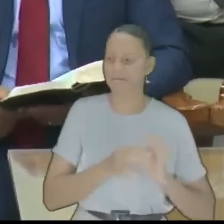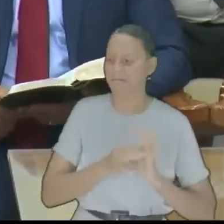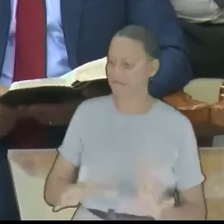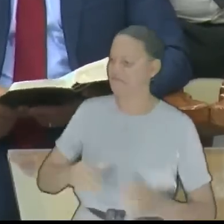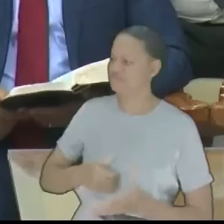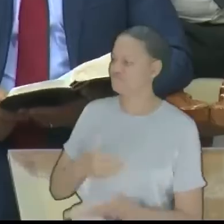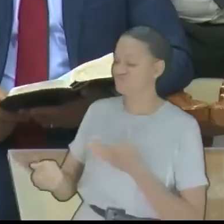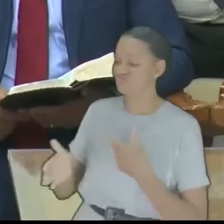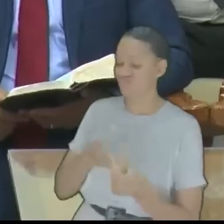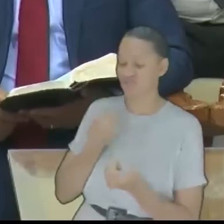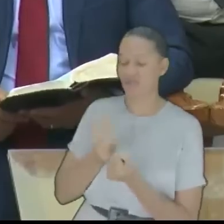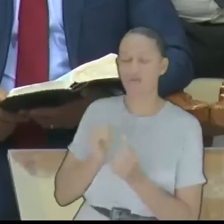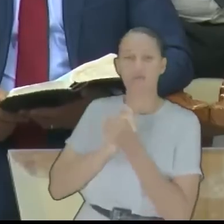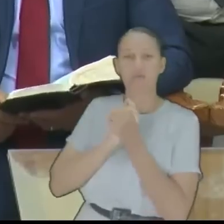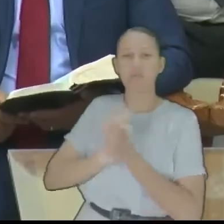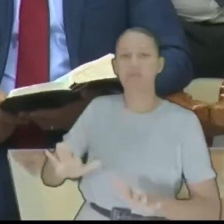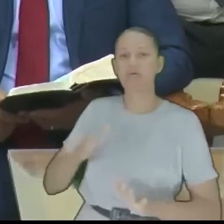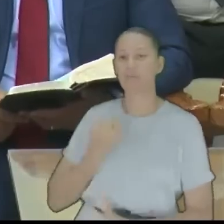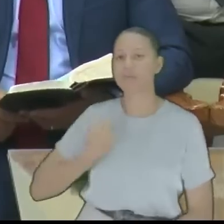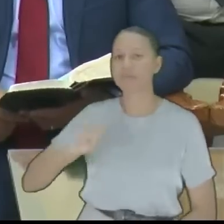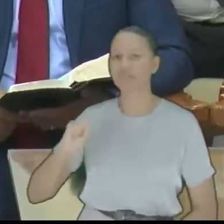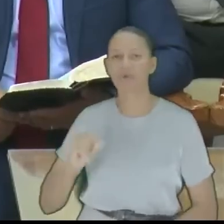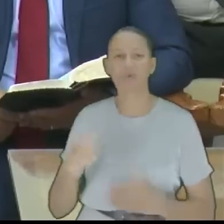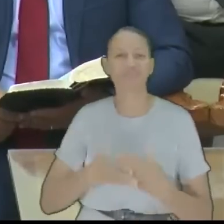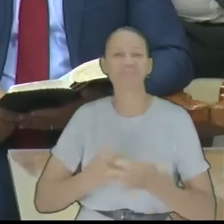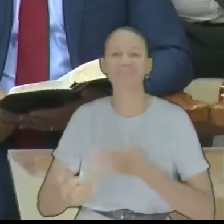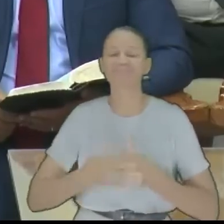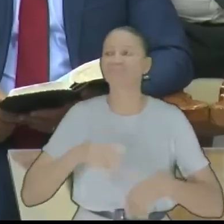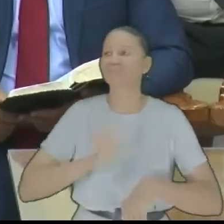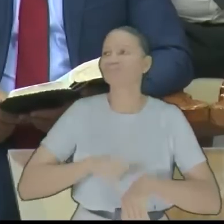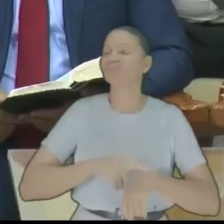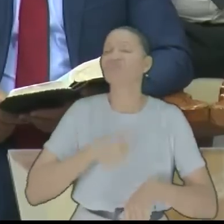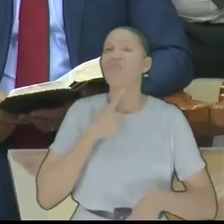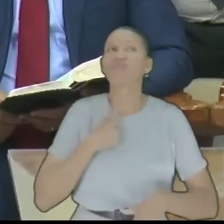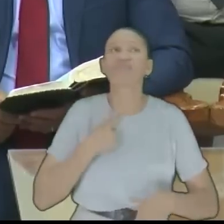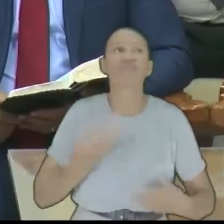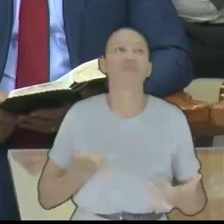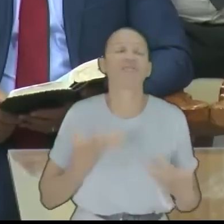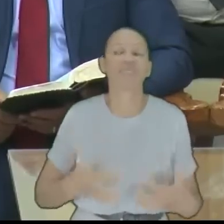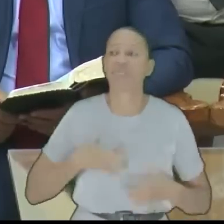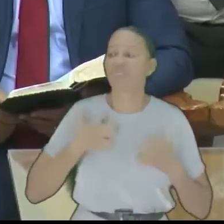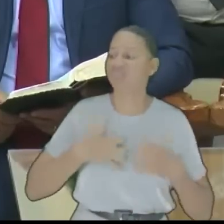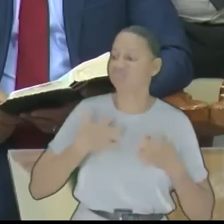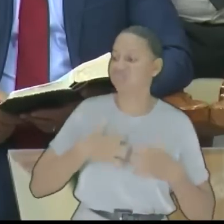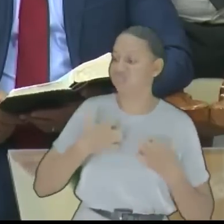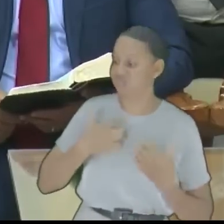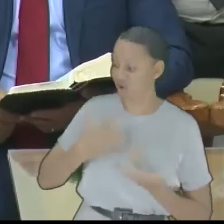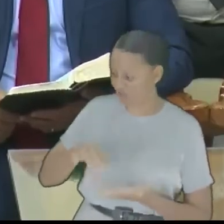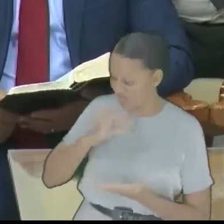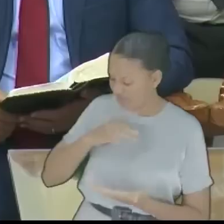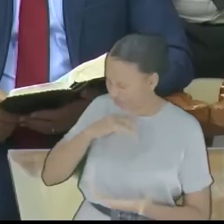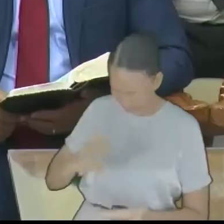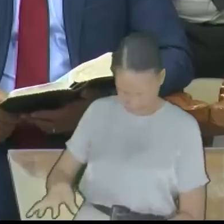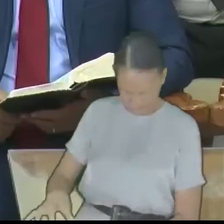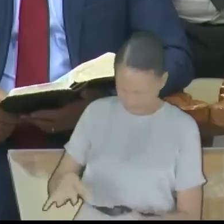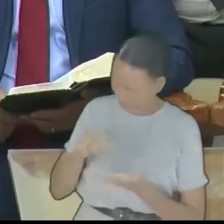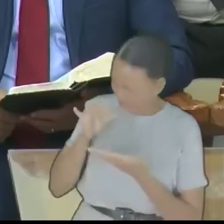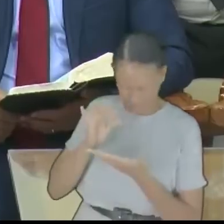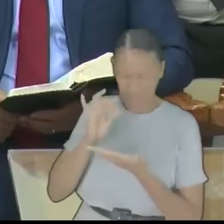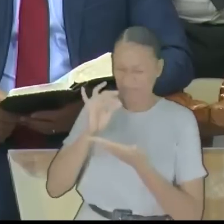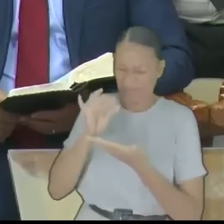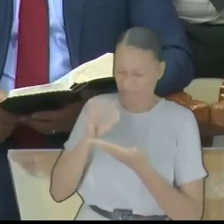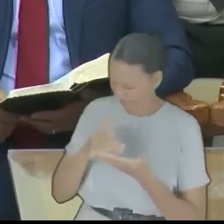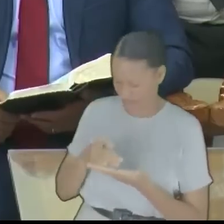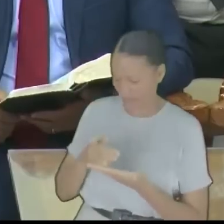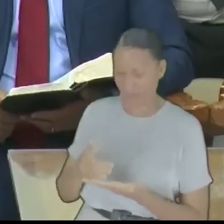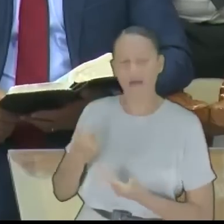mulher a qualquer momento, ele podia abandoná-la, se ele se aborrecesse do café, se o café não saísse do